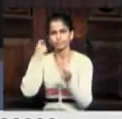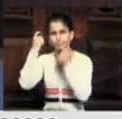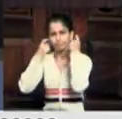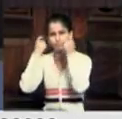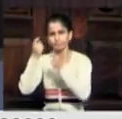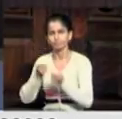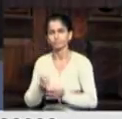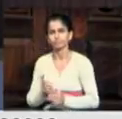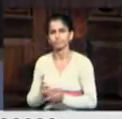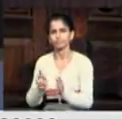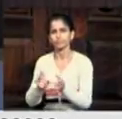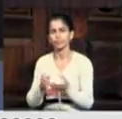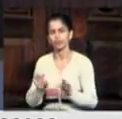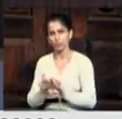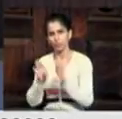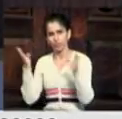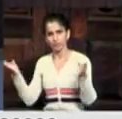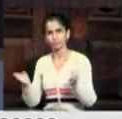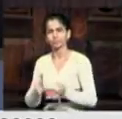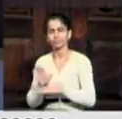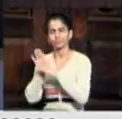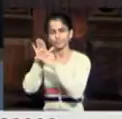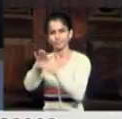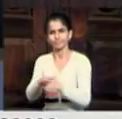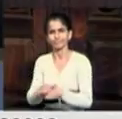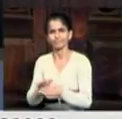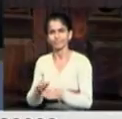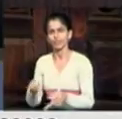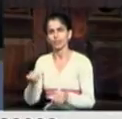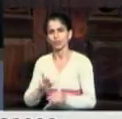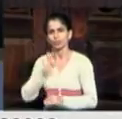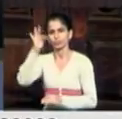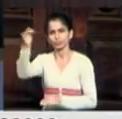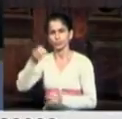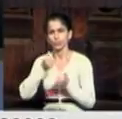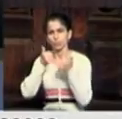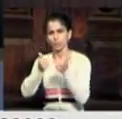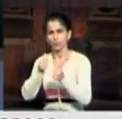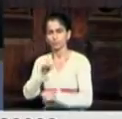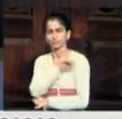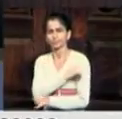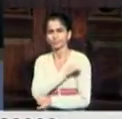e sempre aberto a ajudar, a colaborar e a construirmos o futuro da nossa cidade. É isso que eu queria dizer, senhor presidente, muito obrigado.